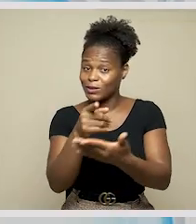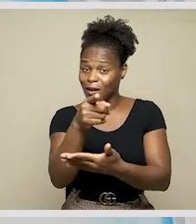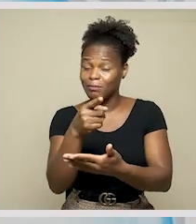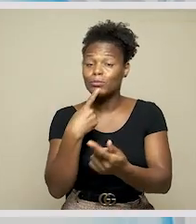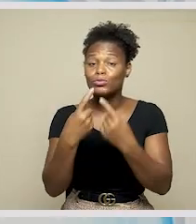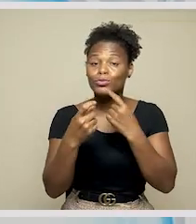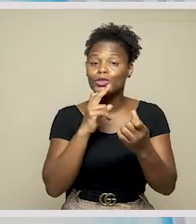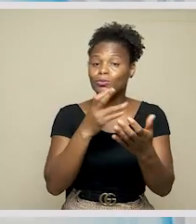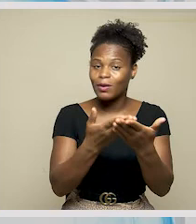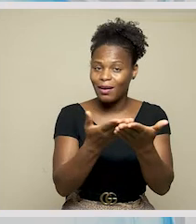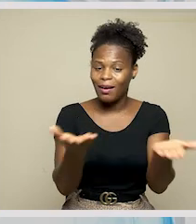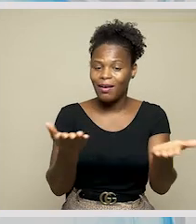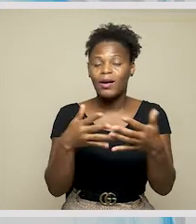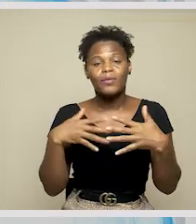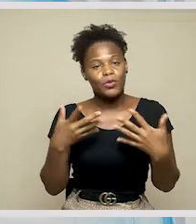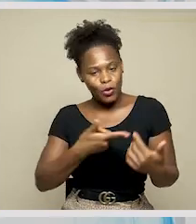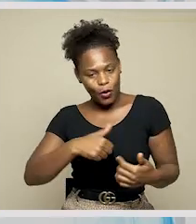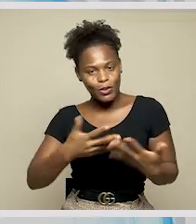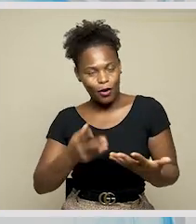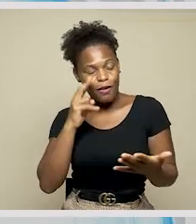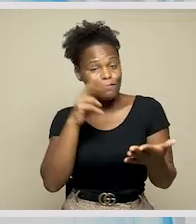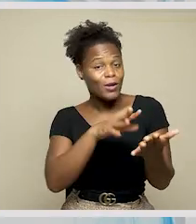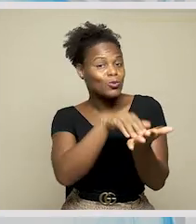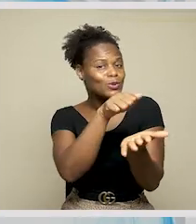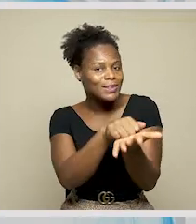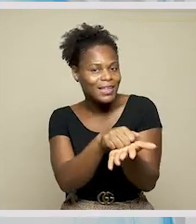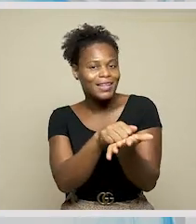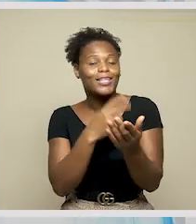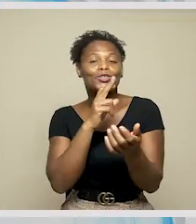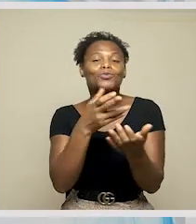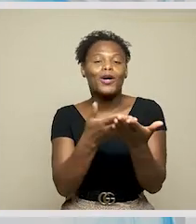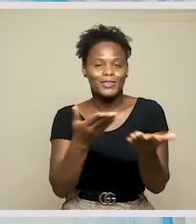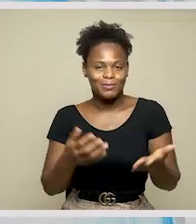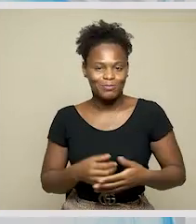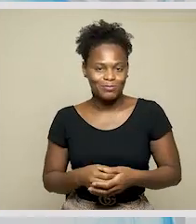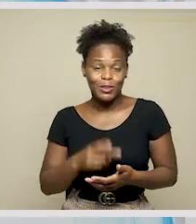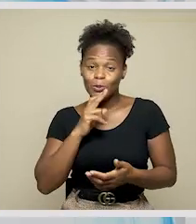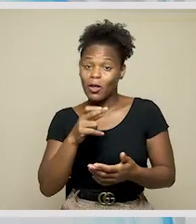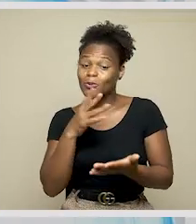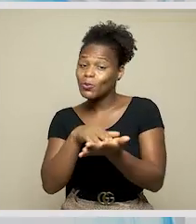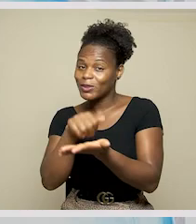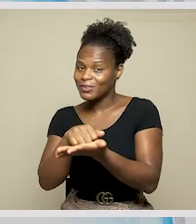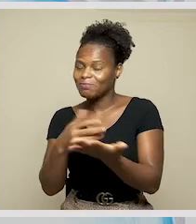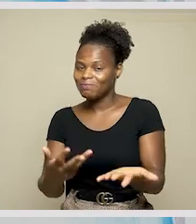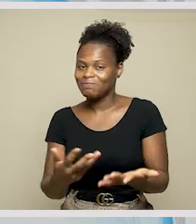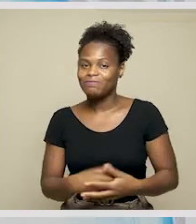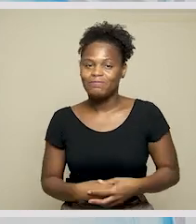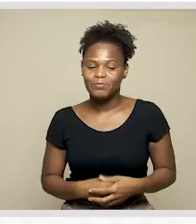Desse tempo dado para responder às questões, vamos verificar e corrigir as respostas.